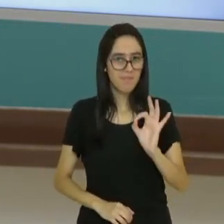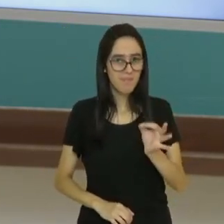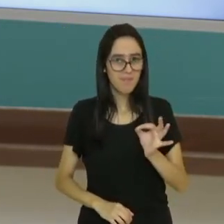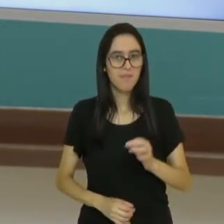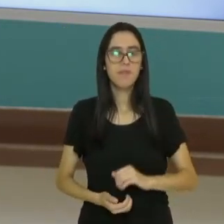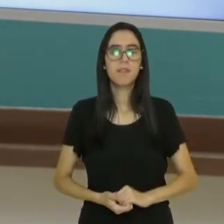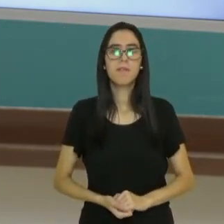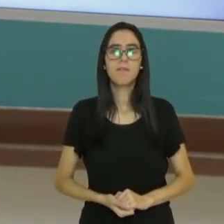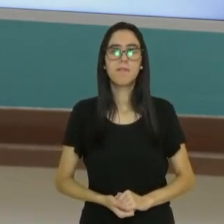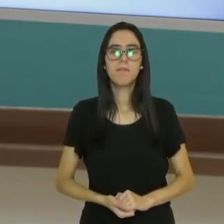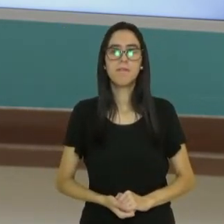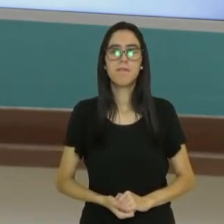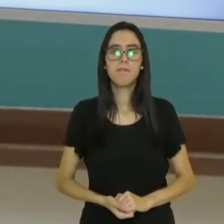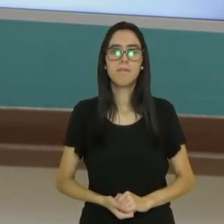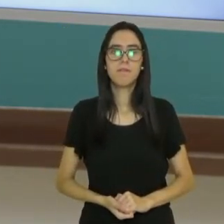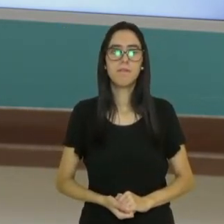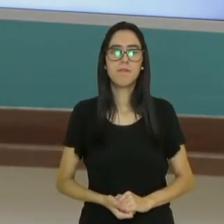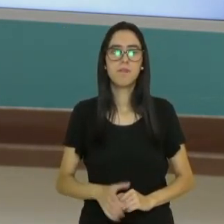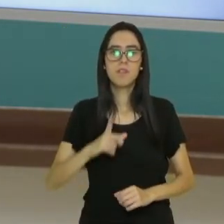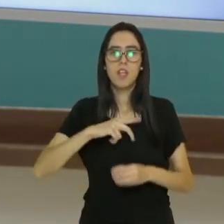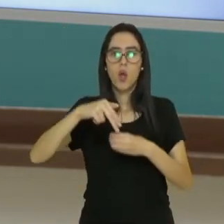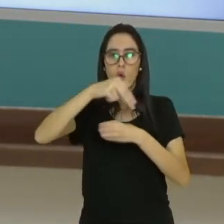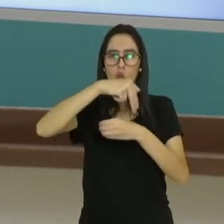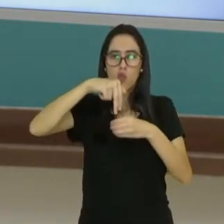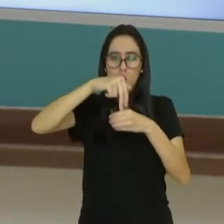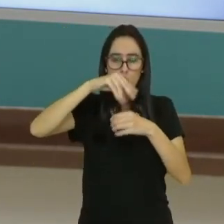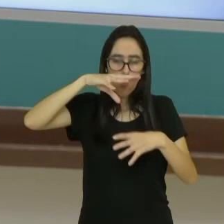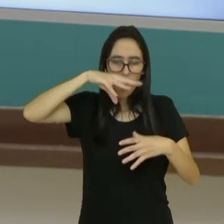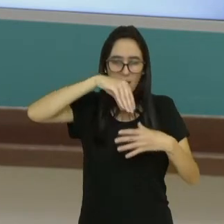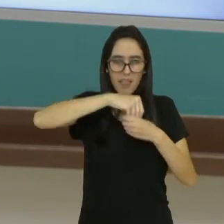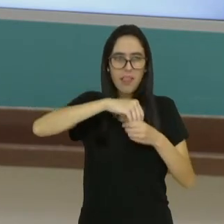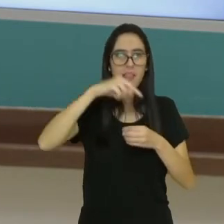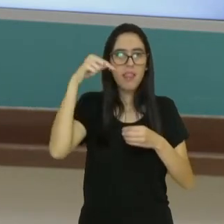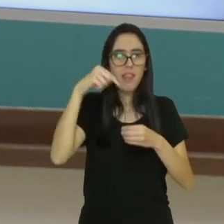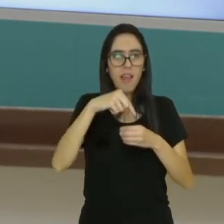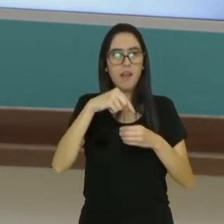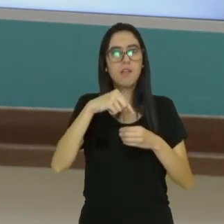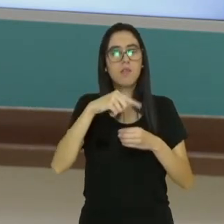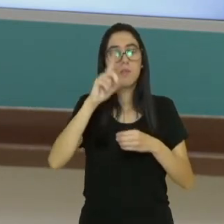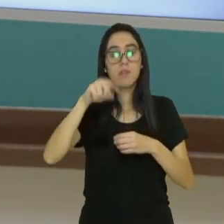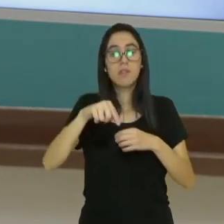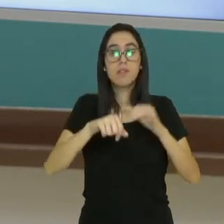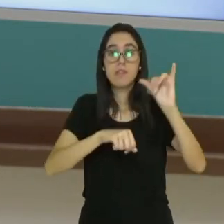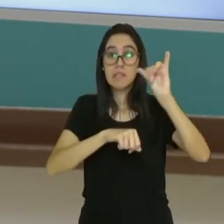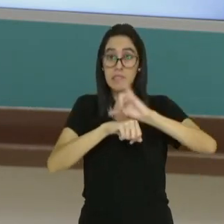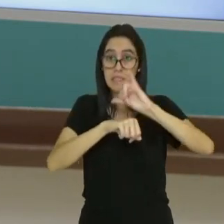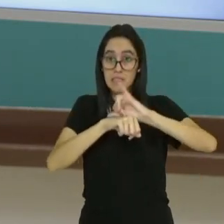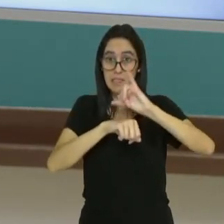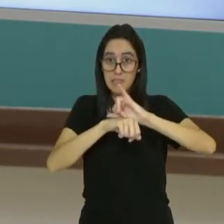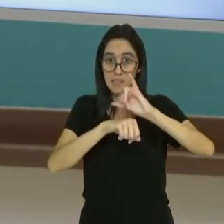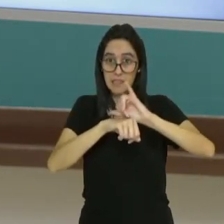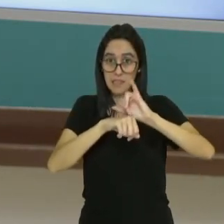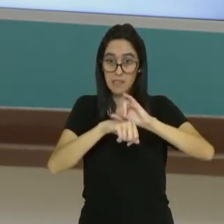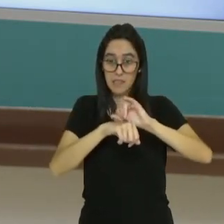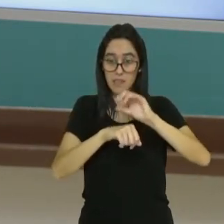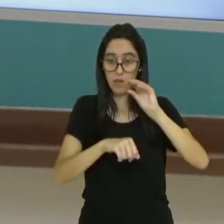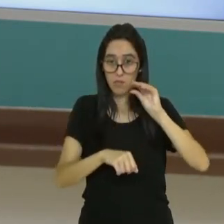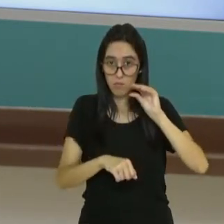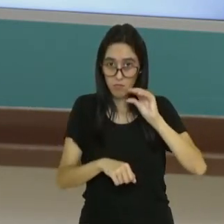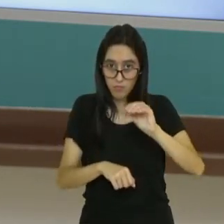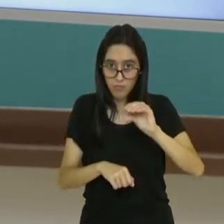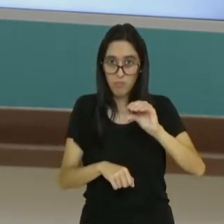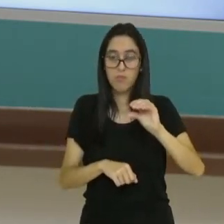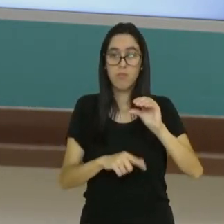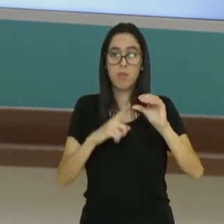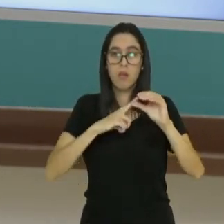certo? O núcleo interno da Terra, então ali, ele está nessa parte central